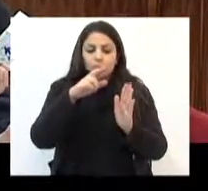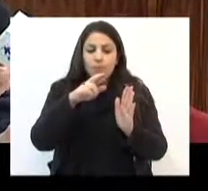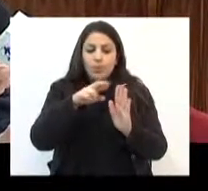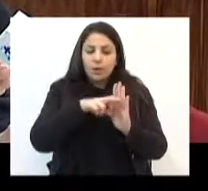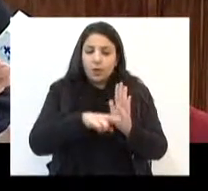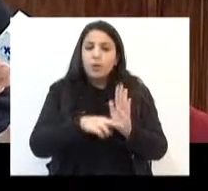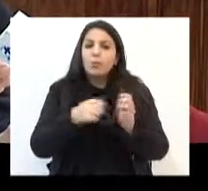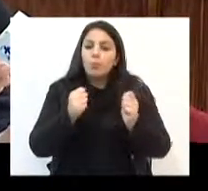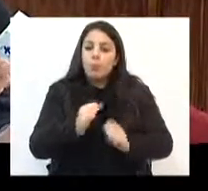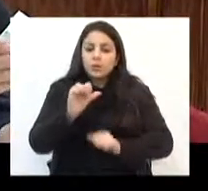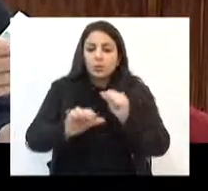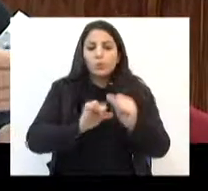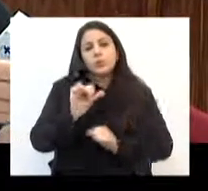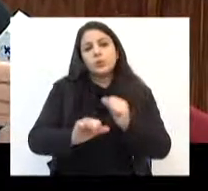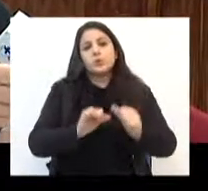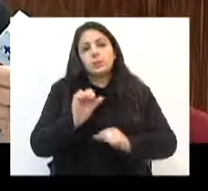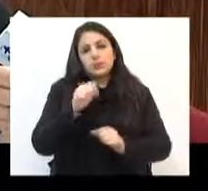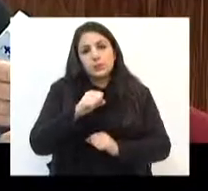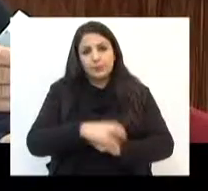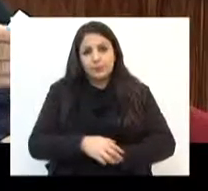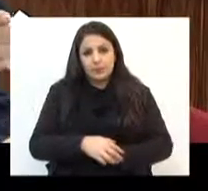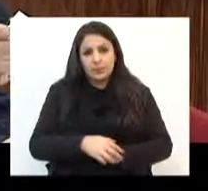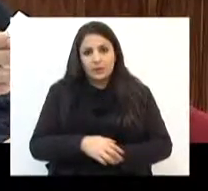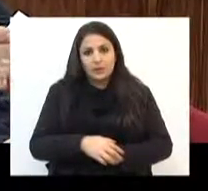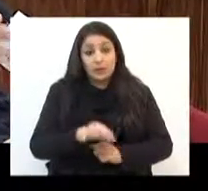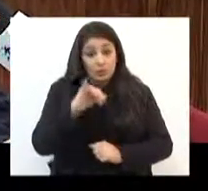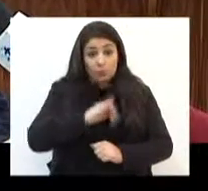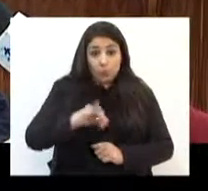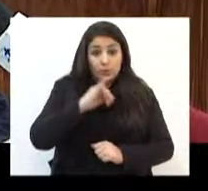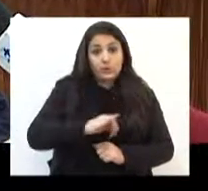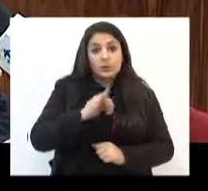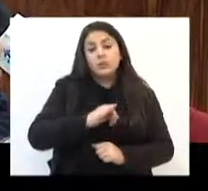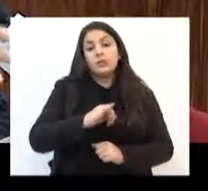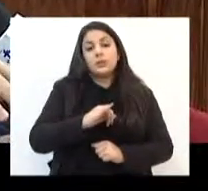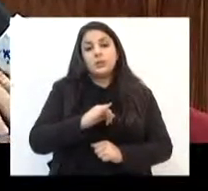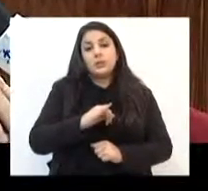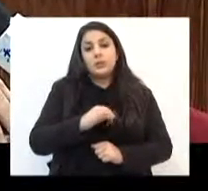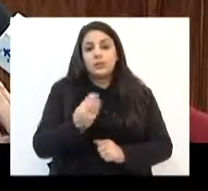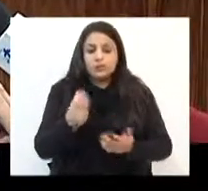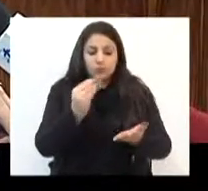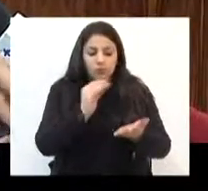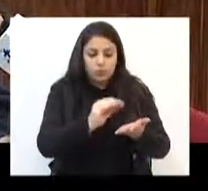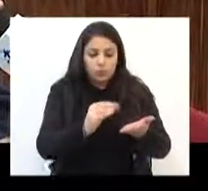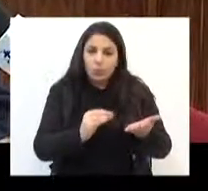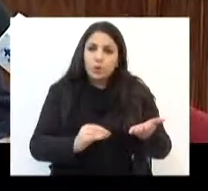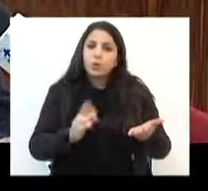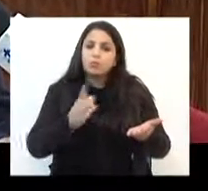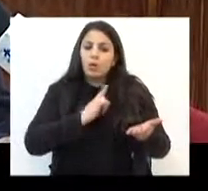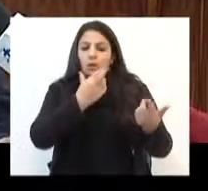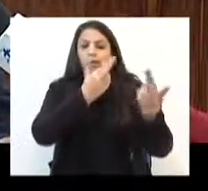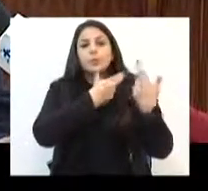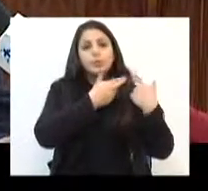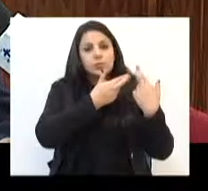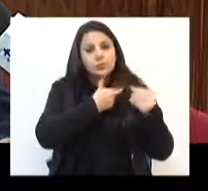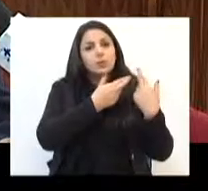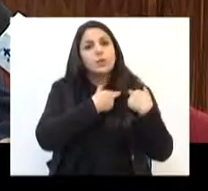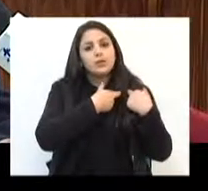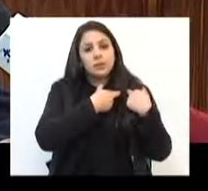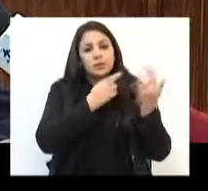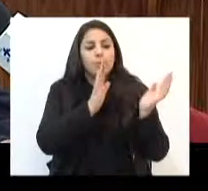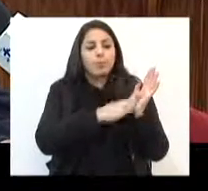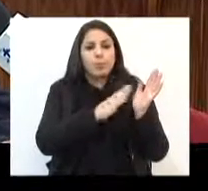que deve ser com 2 centímetros, até porque nos baseamos no que a IBNT está preconizando. Mas de qualquer maneira,